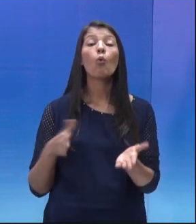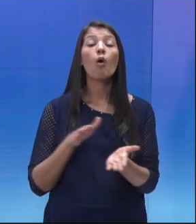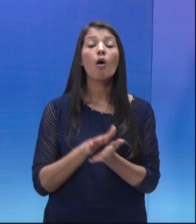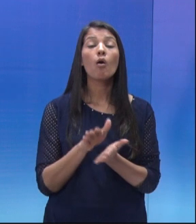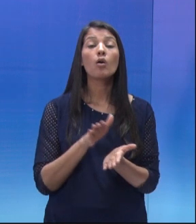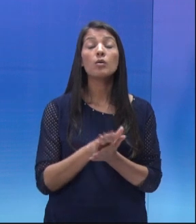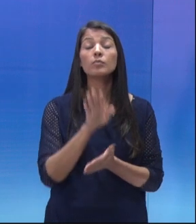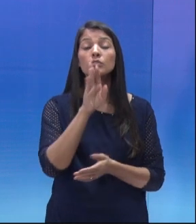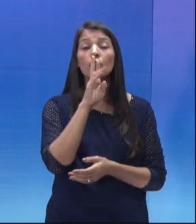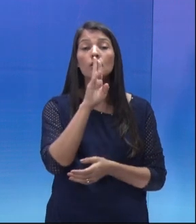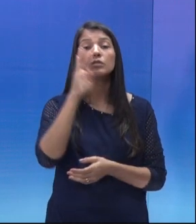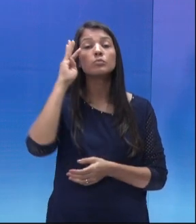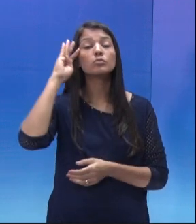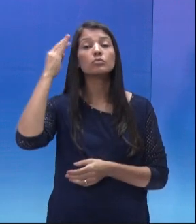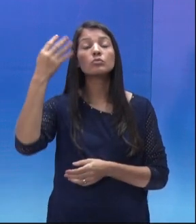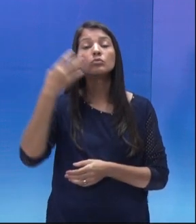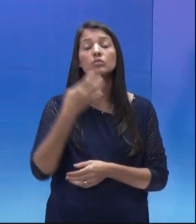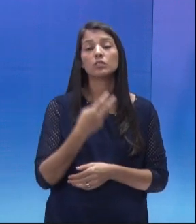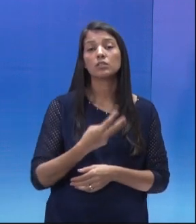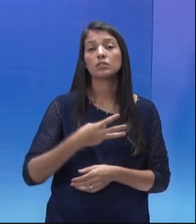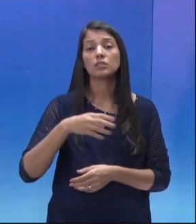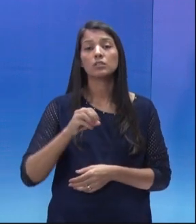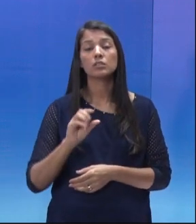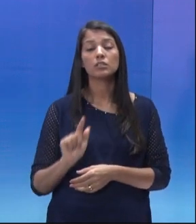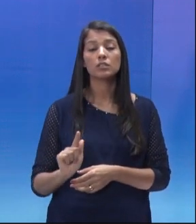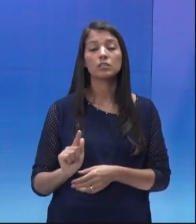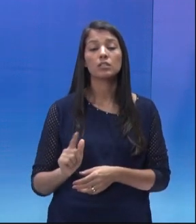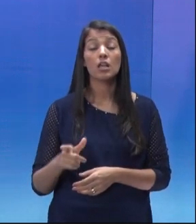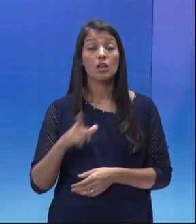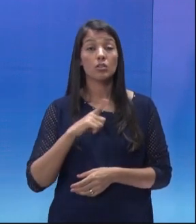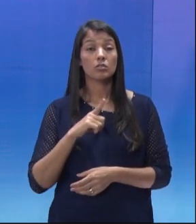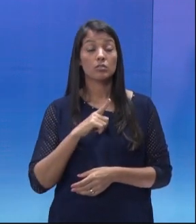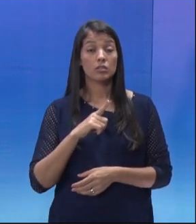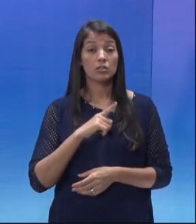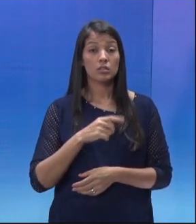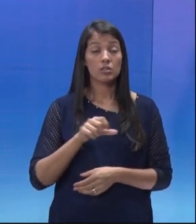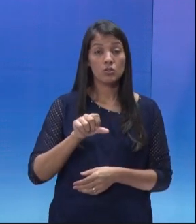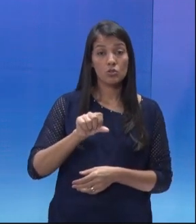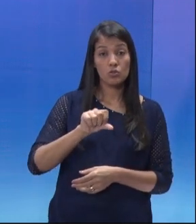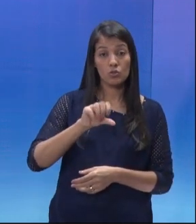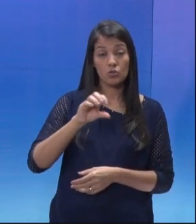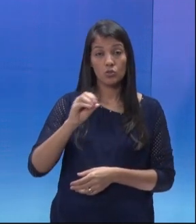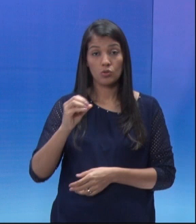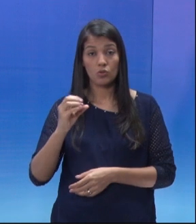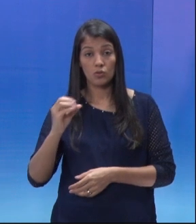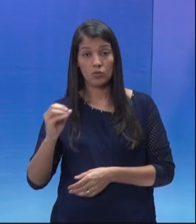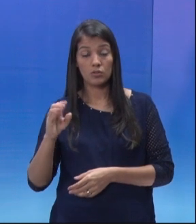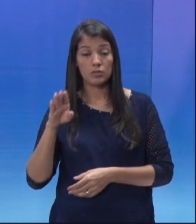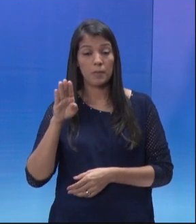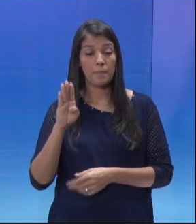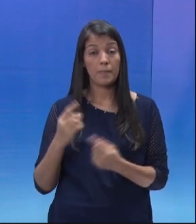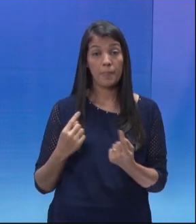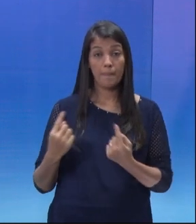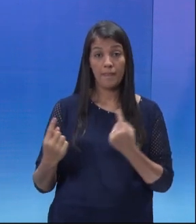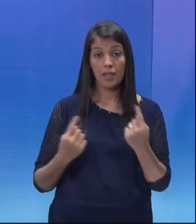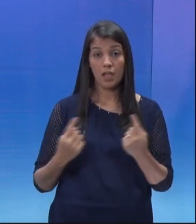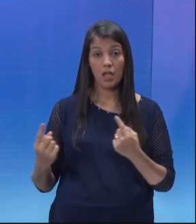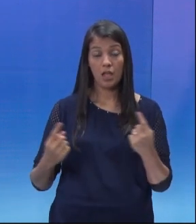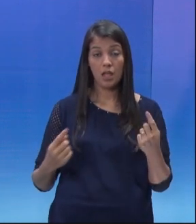tenho 900 beta para cada grama, para um fóssil de 30 gramas, eu vou ter exatamente